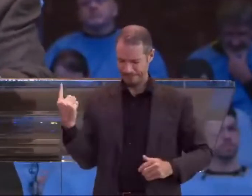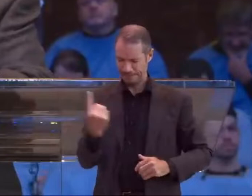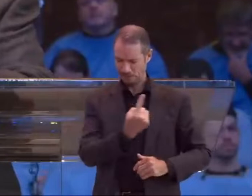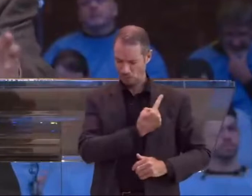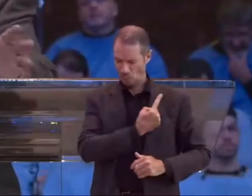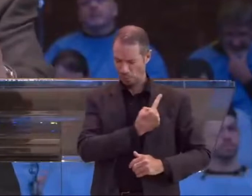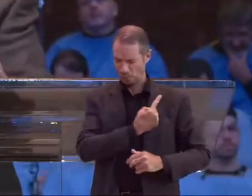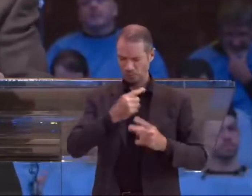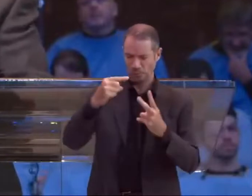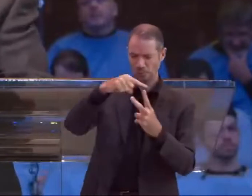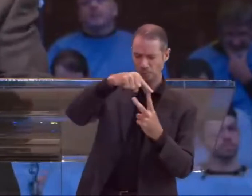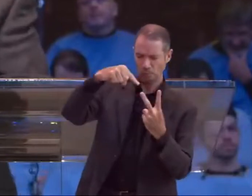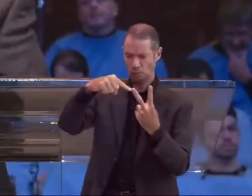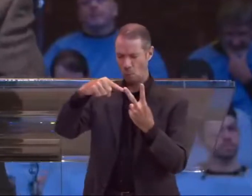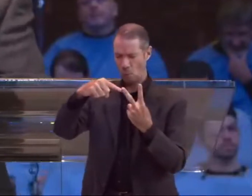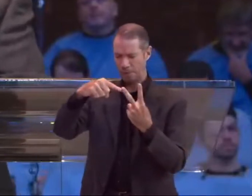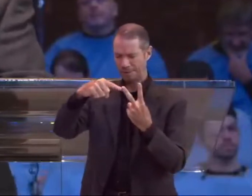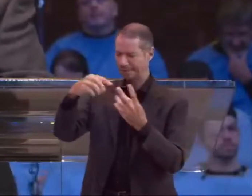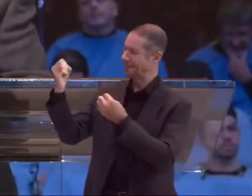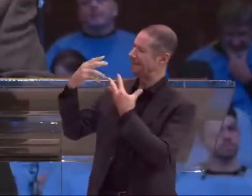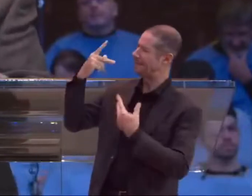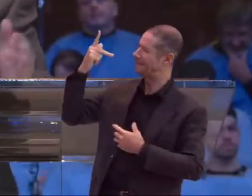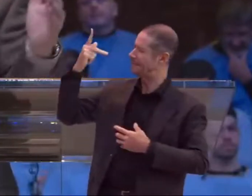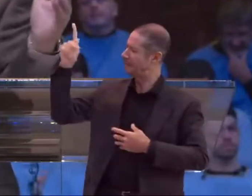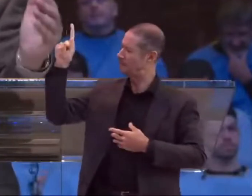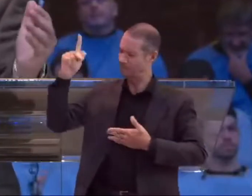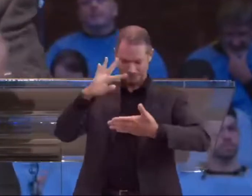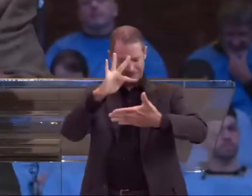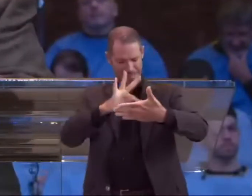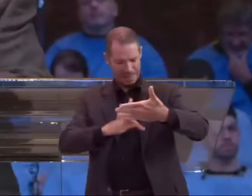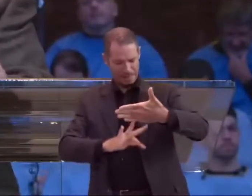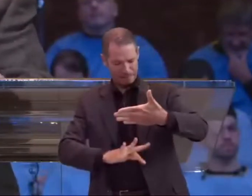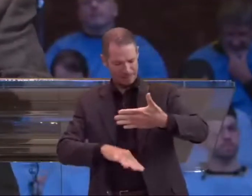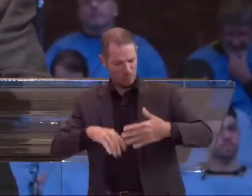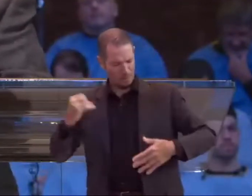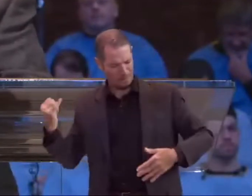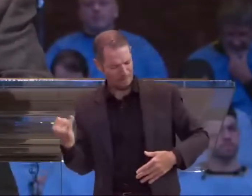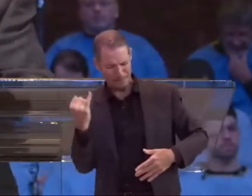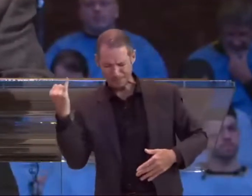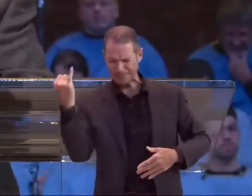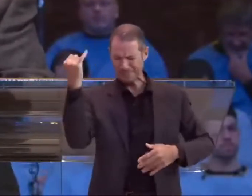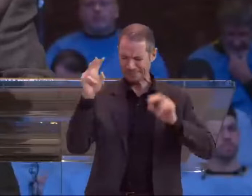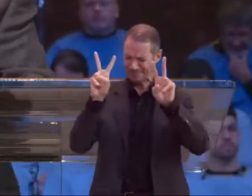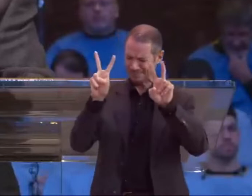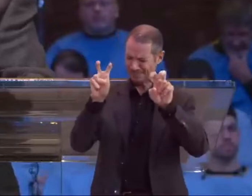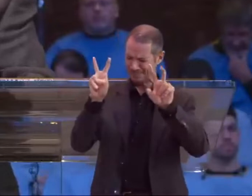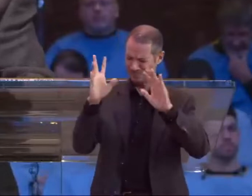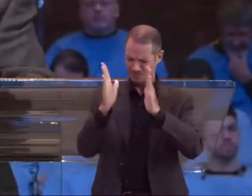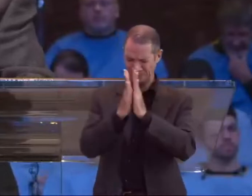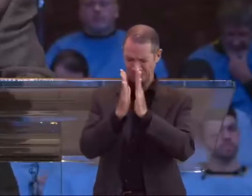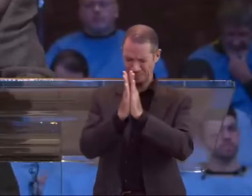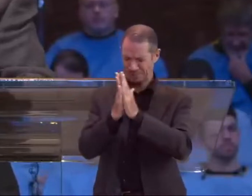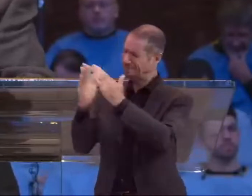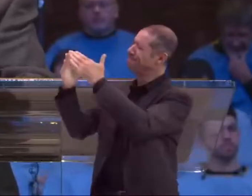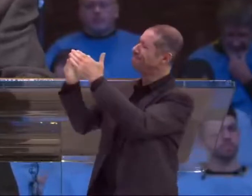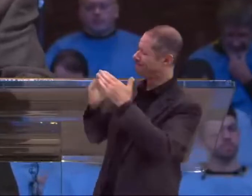separamos apenas 2 ensinos Teus aqui, nesse capítulo tão rico sobre a oração. E eu queria